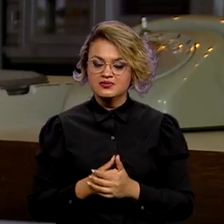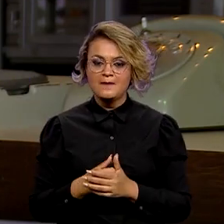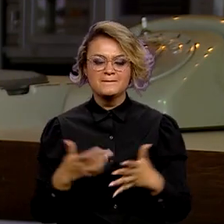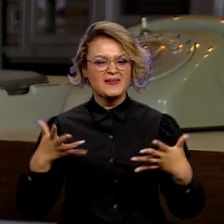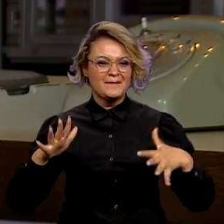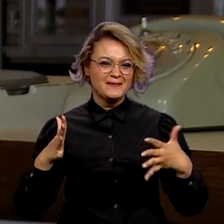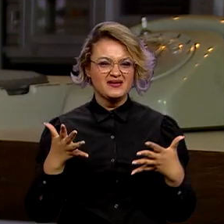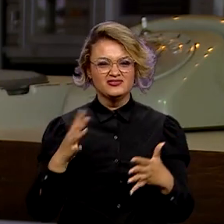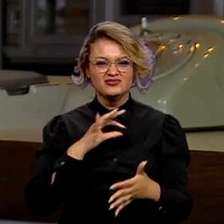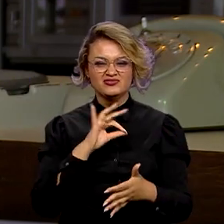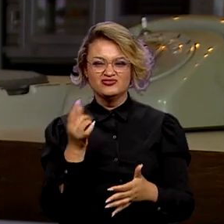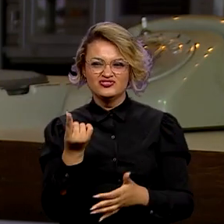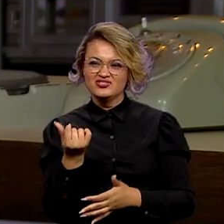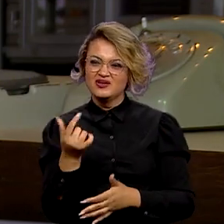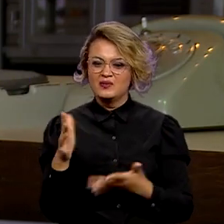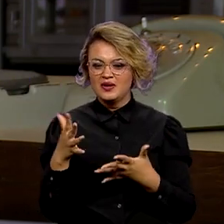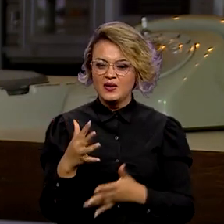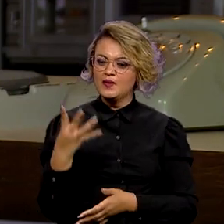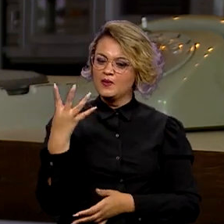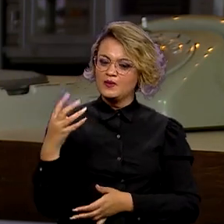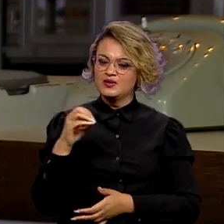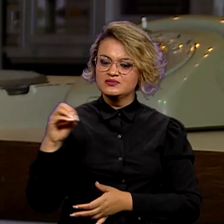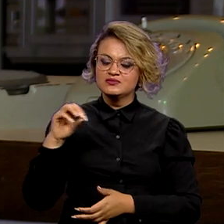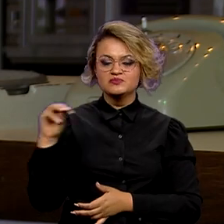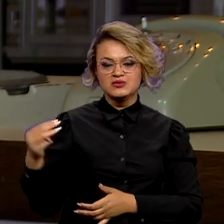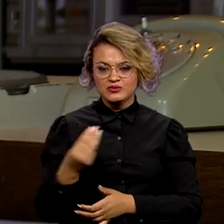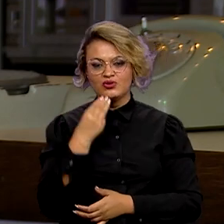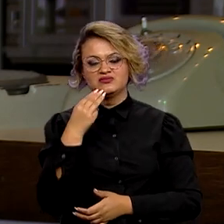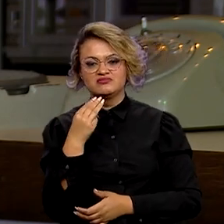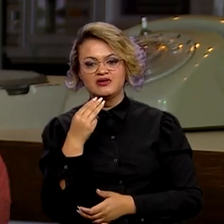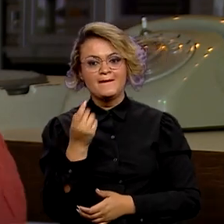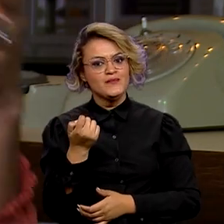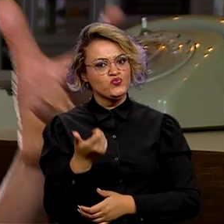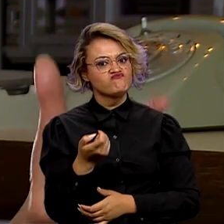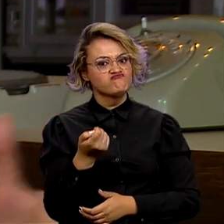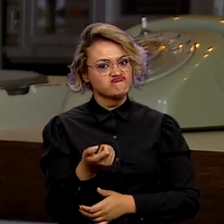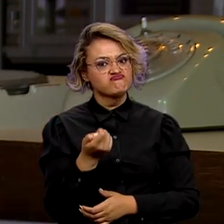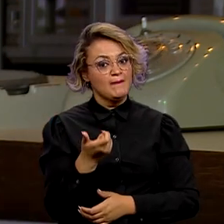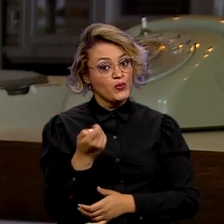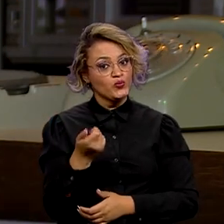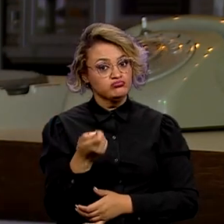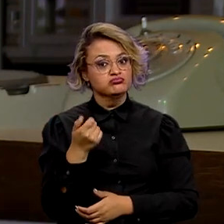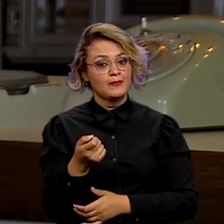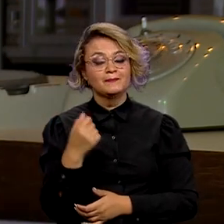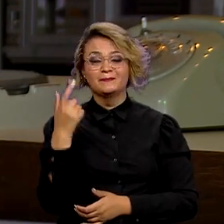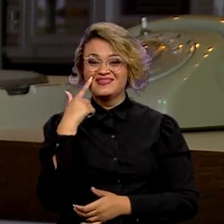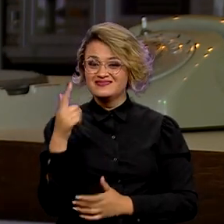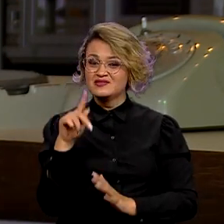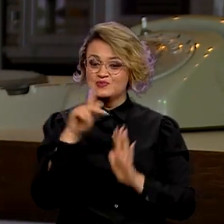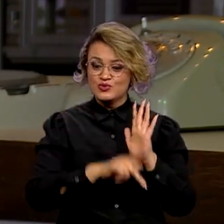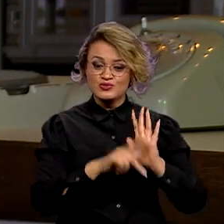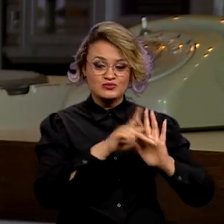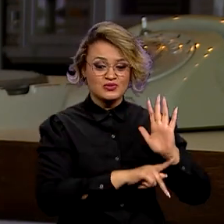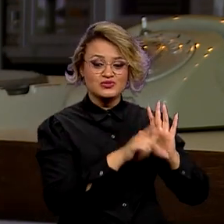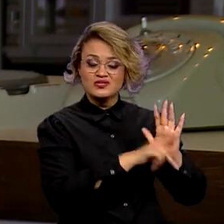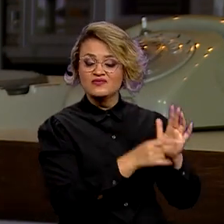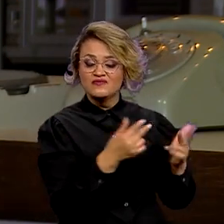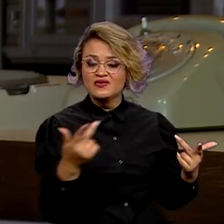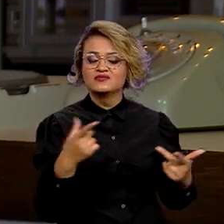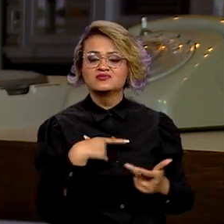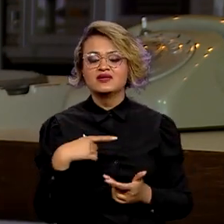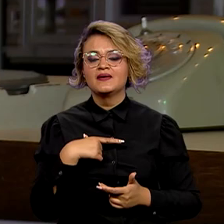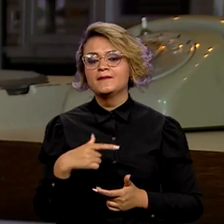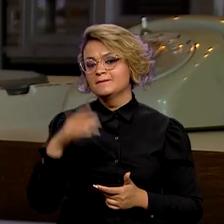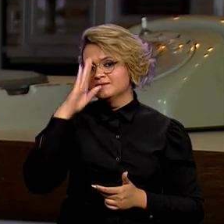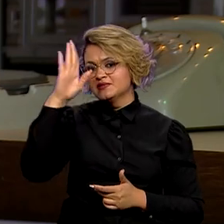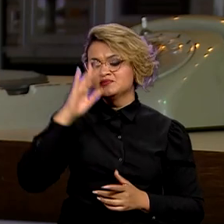de recursos em torno de 400 milhões, o que é muito pouco para a quantidade de projetos que se tem, principalmente